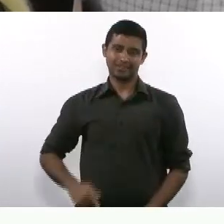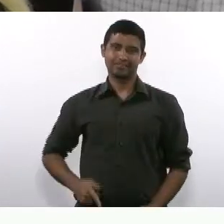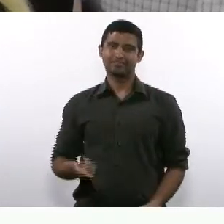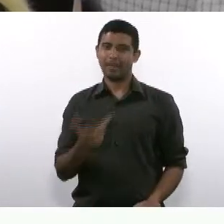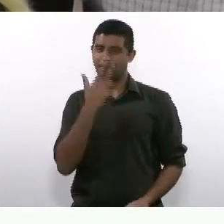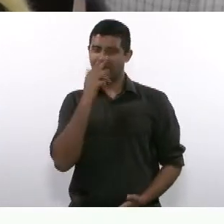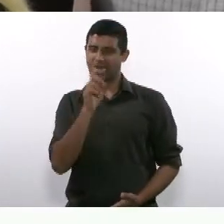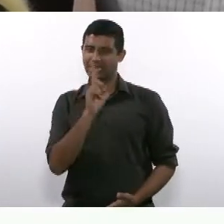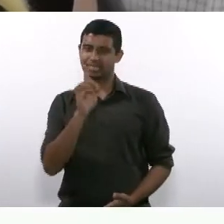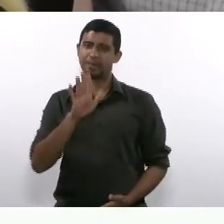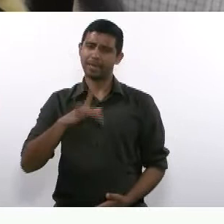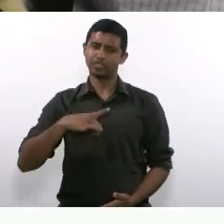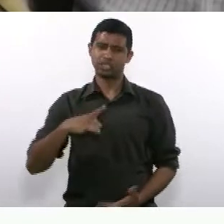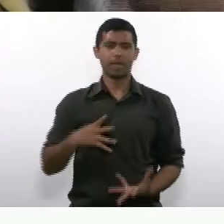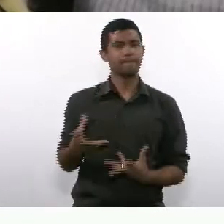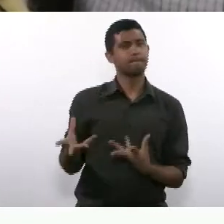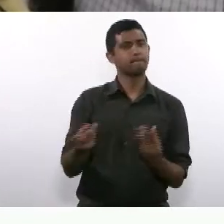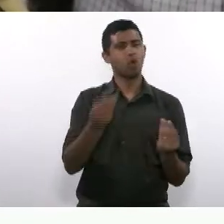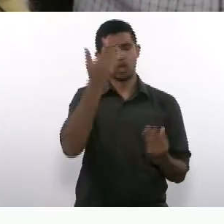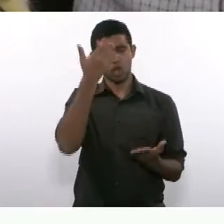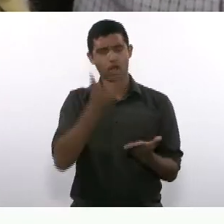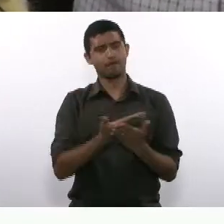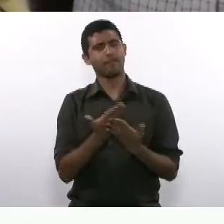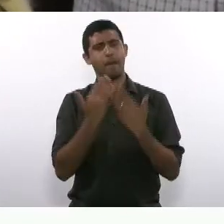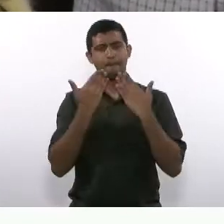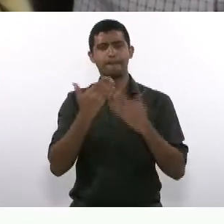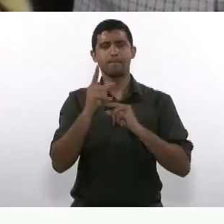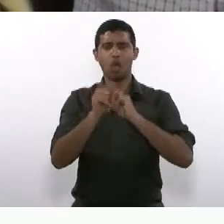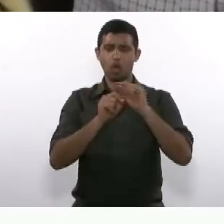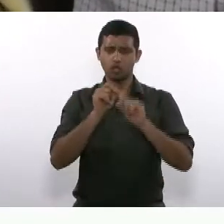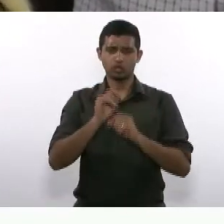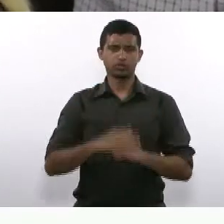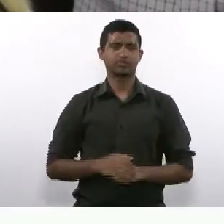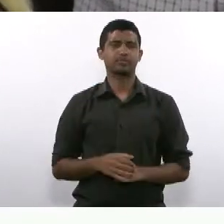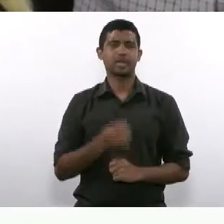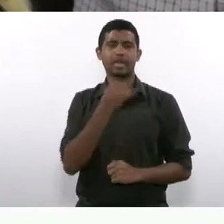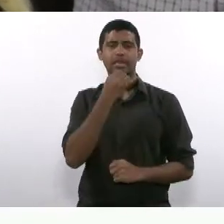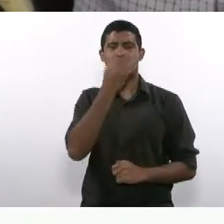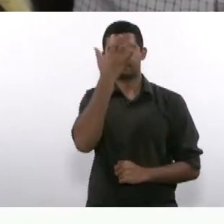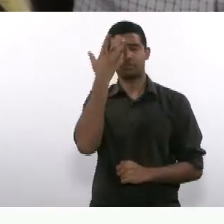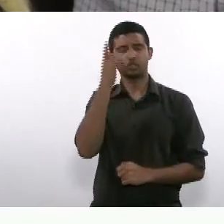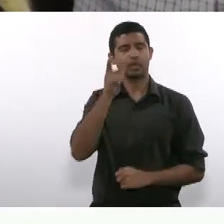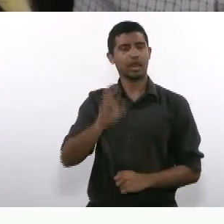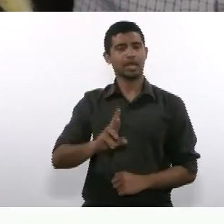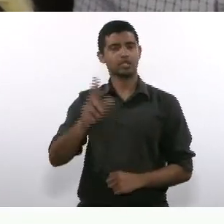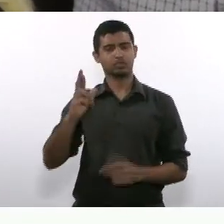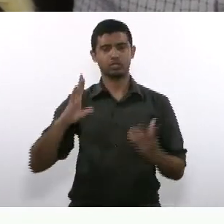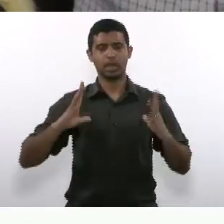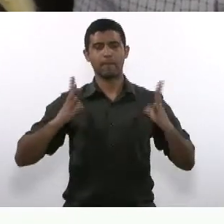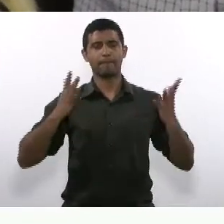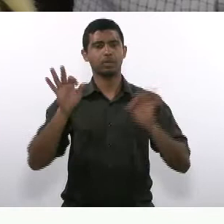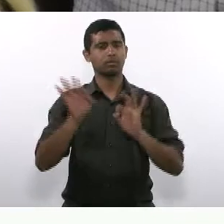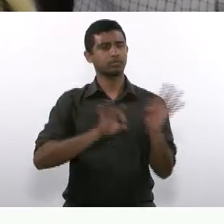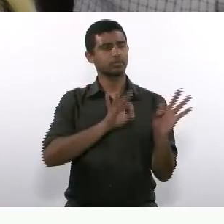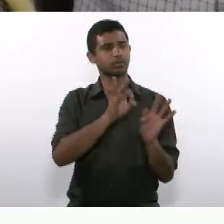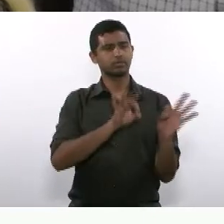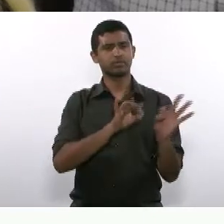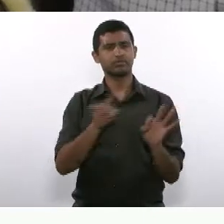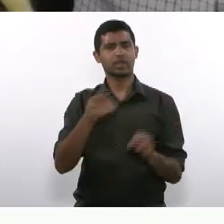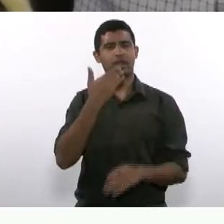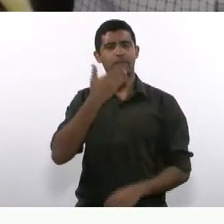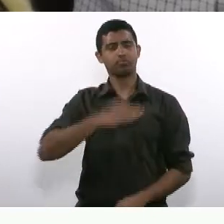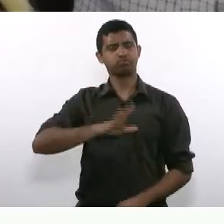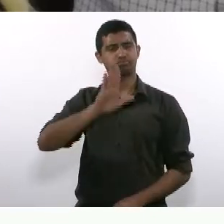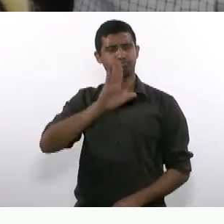muita credibilidade, muita importância, que demonstra para quem vai captar um evento ou realizar um evento, o comprometimento